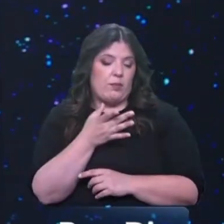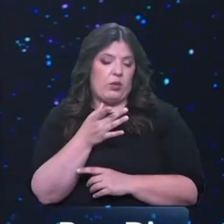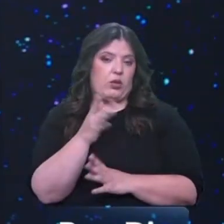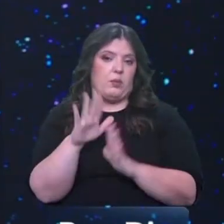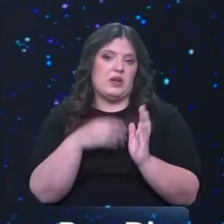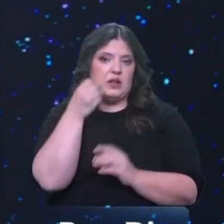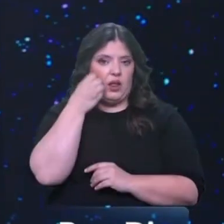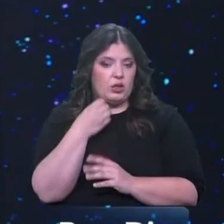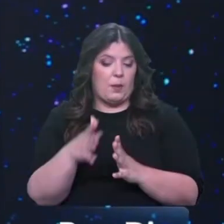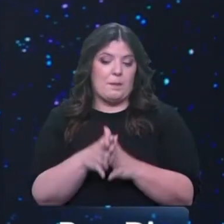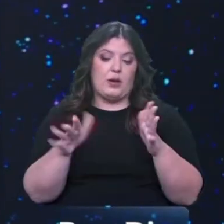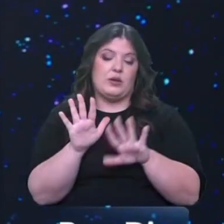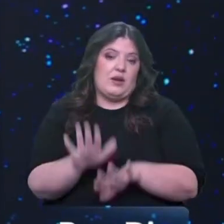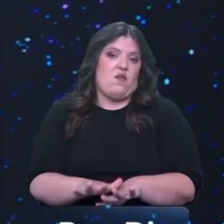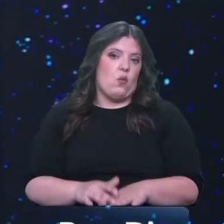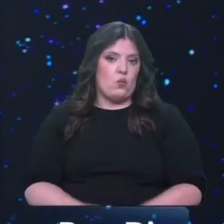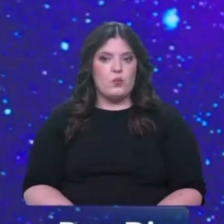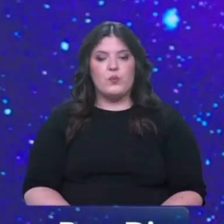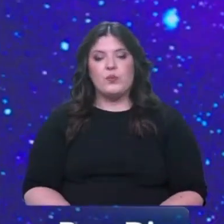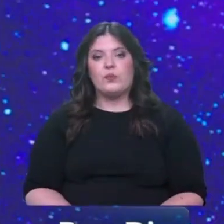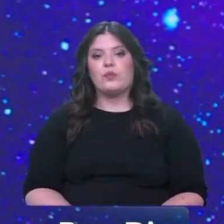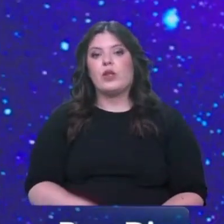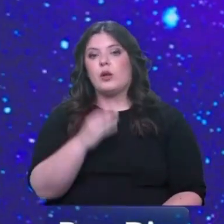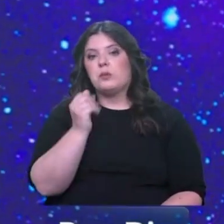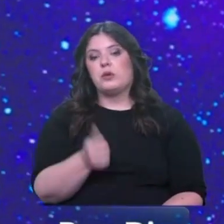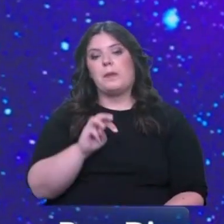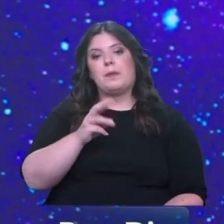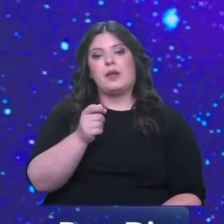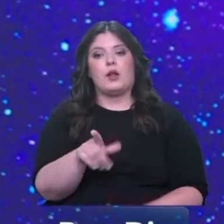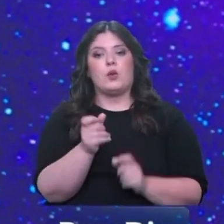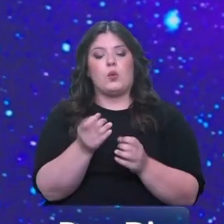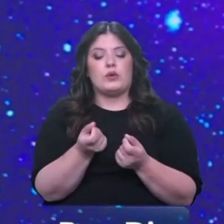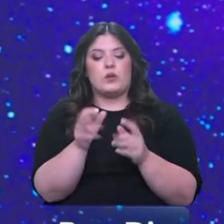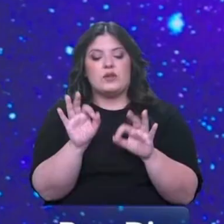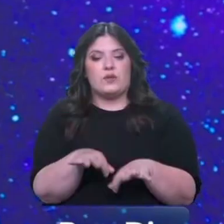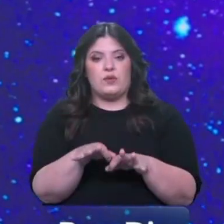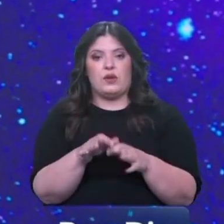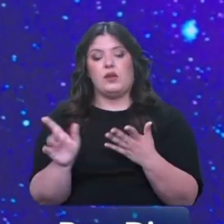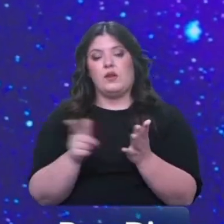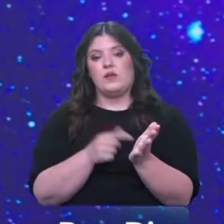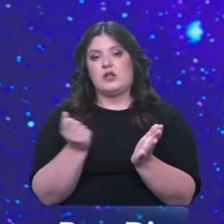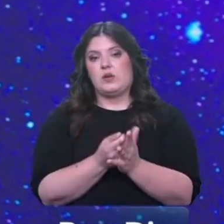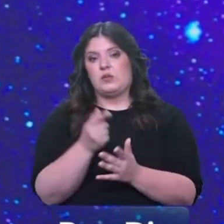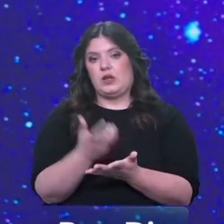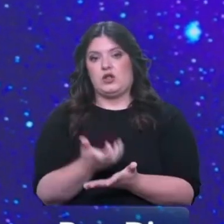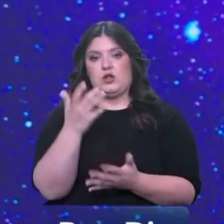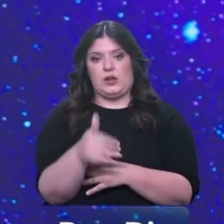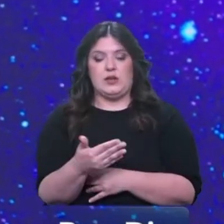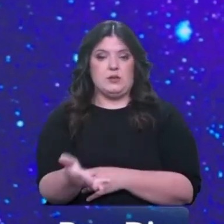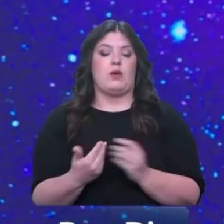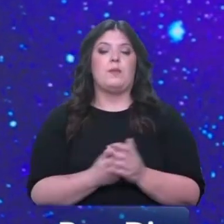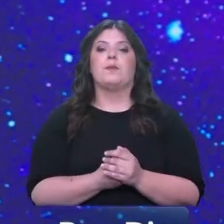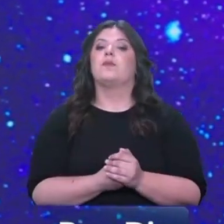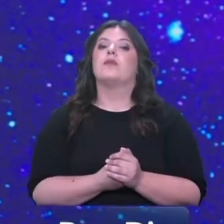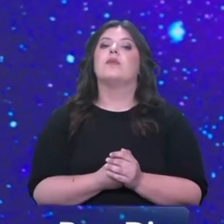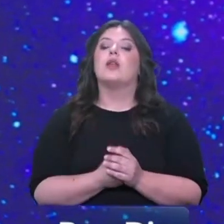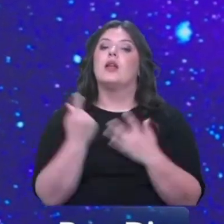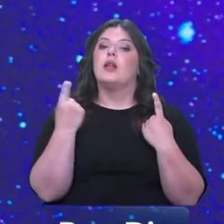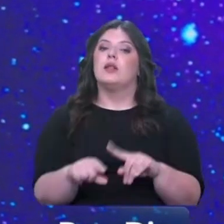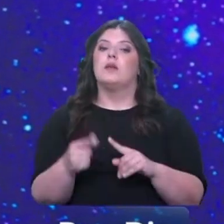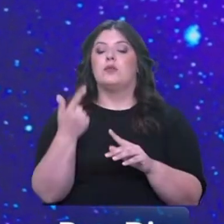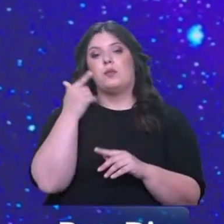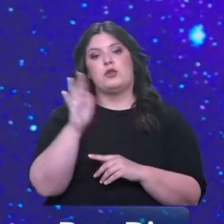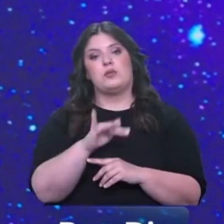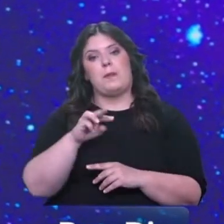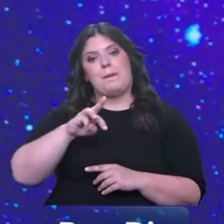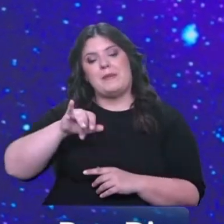maior esse travão magnético. Muito bem, Miguel, estamos quase a terminar. Fechamos aqui com o destaque da semana, não é? Vamos ter uma despedida